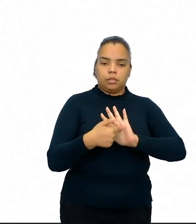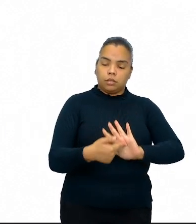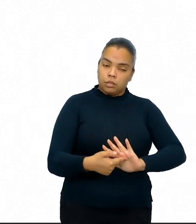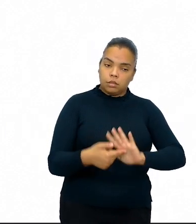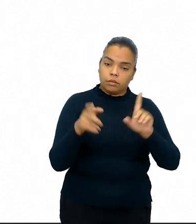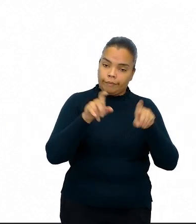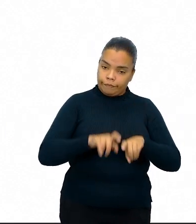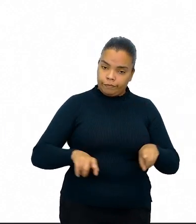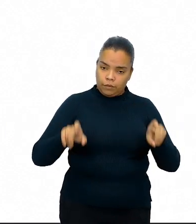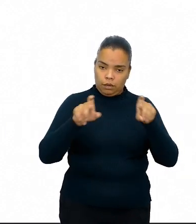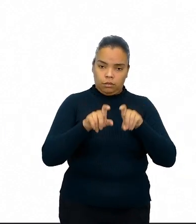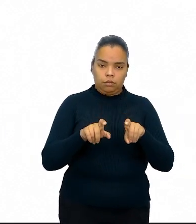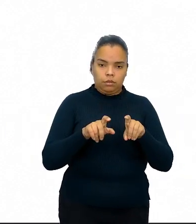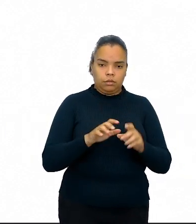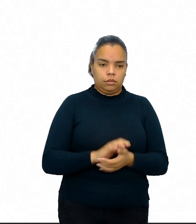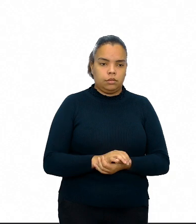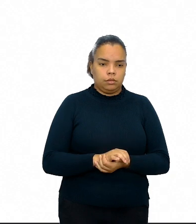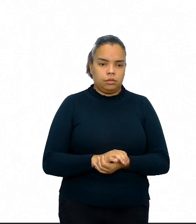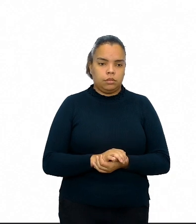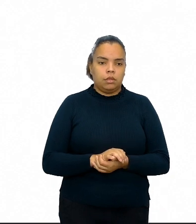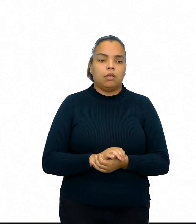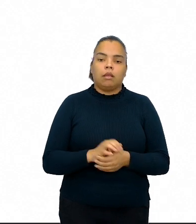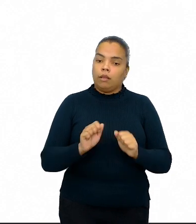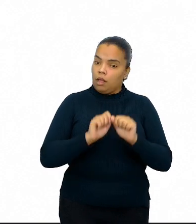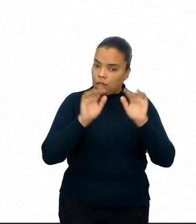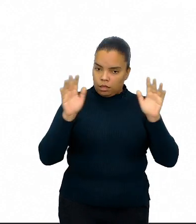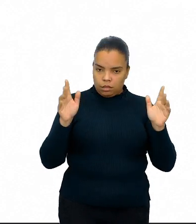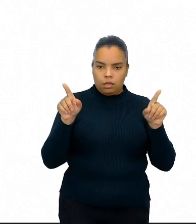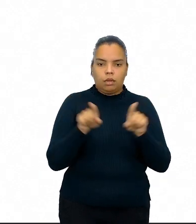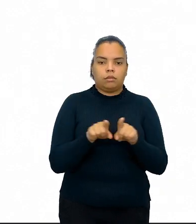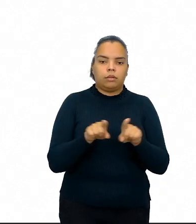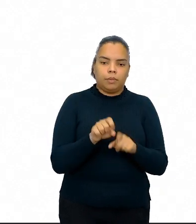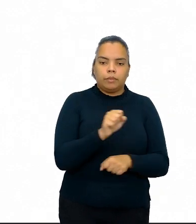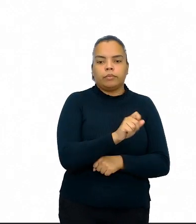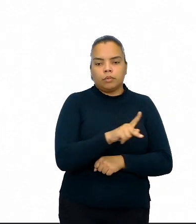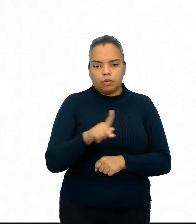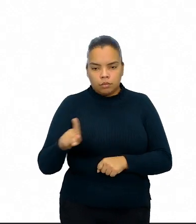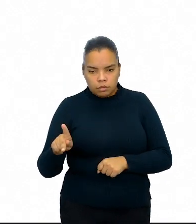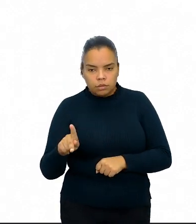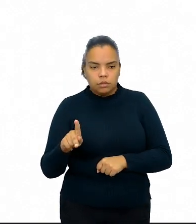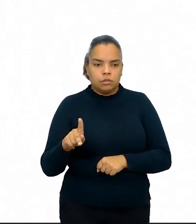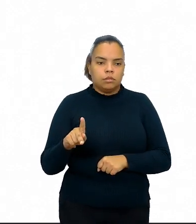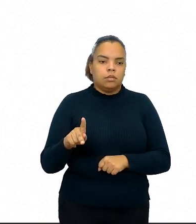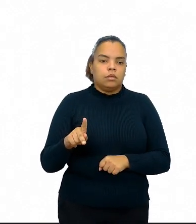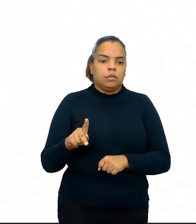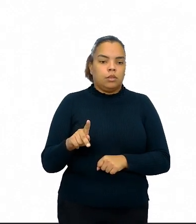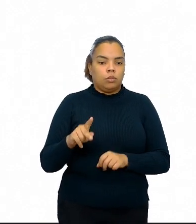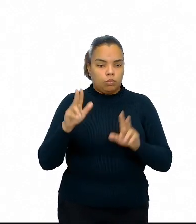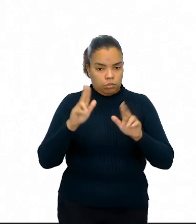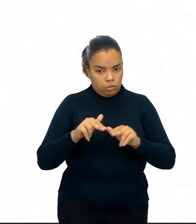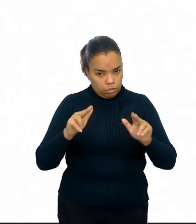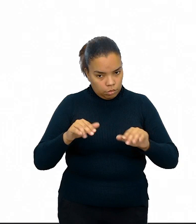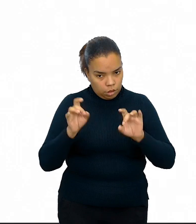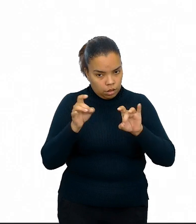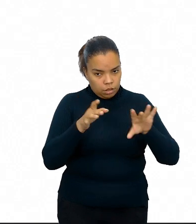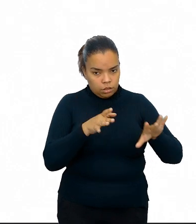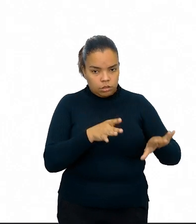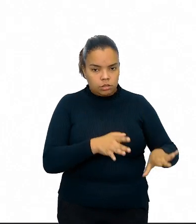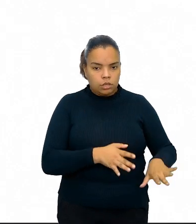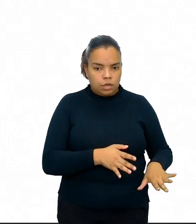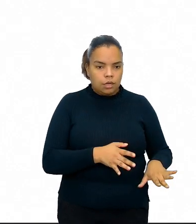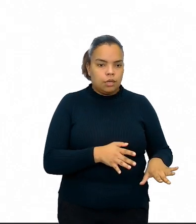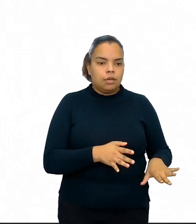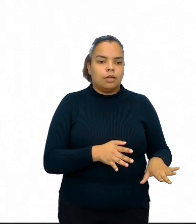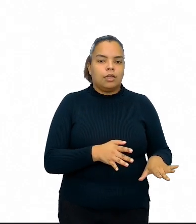virtuais. E é claro, né, professores e professoras, que nós não podemos deixar de lado uma boa e